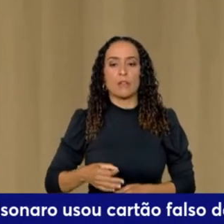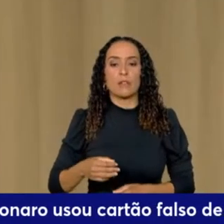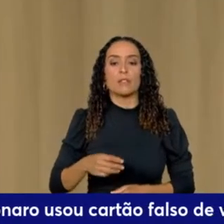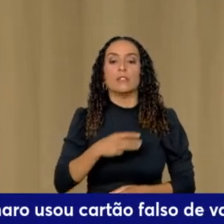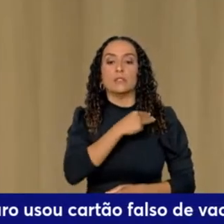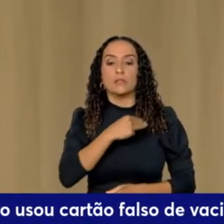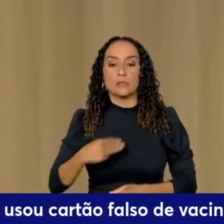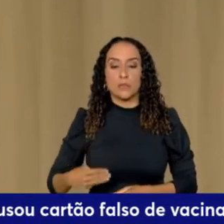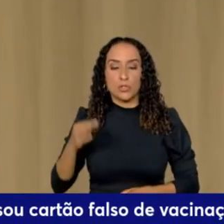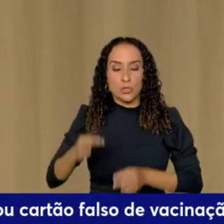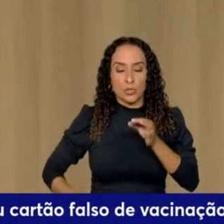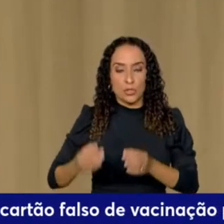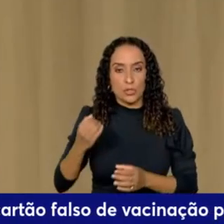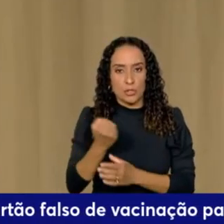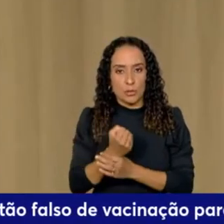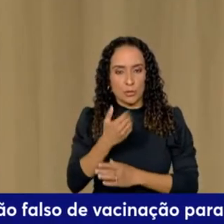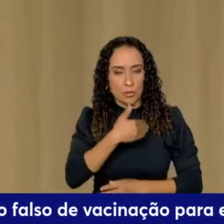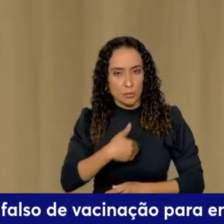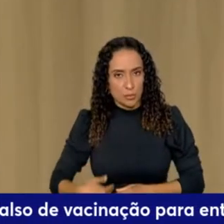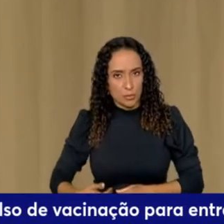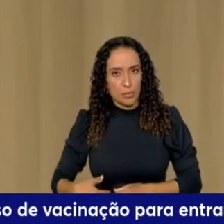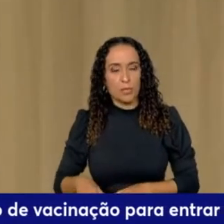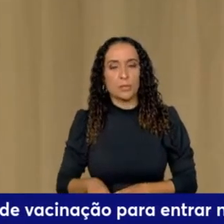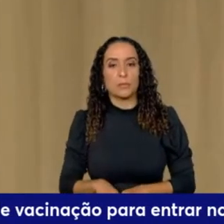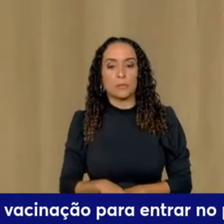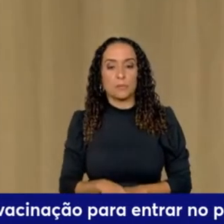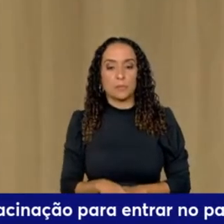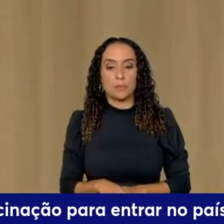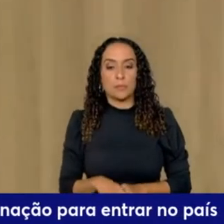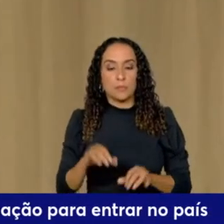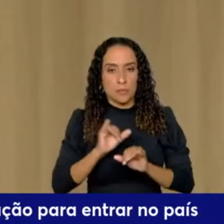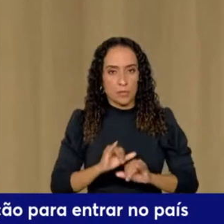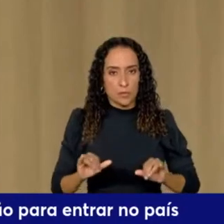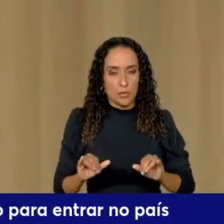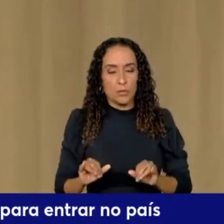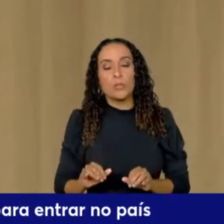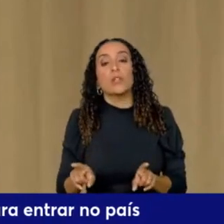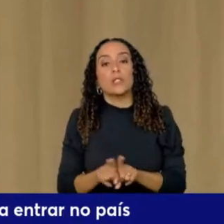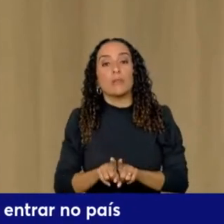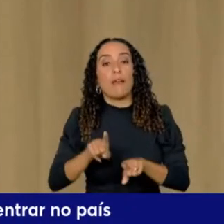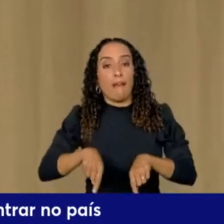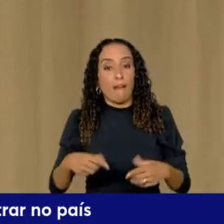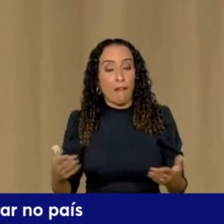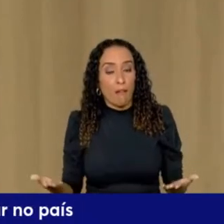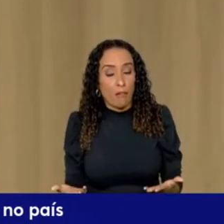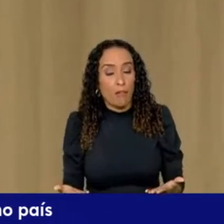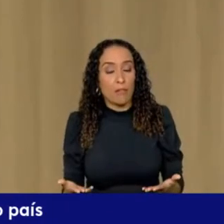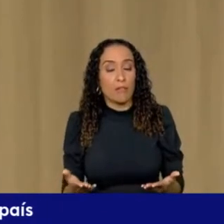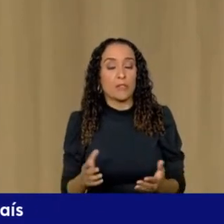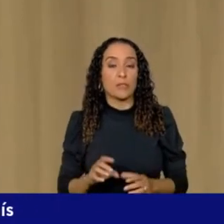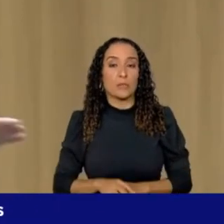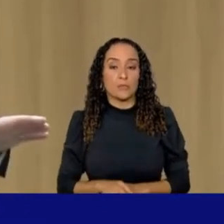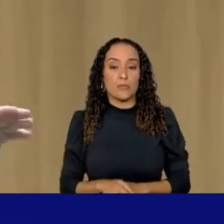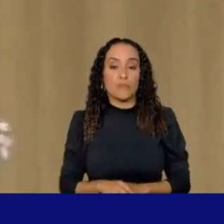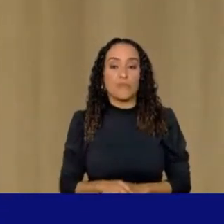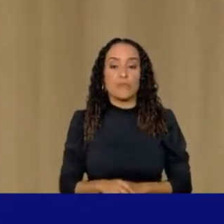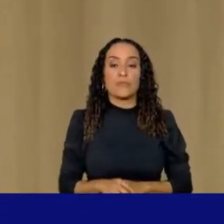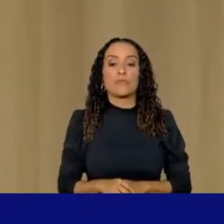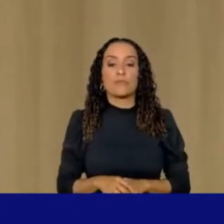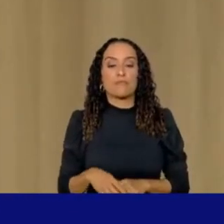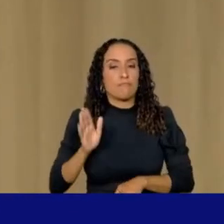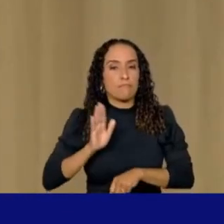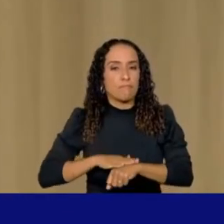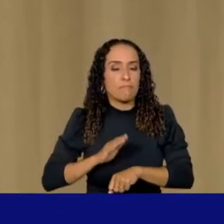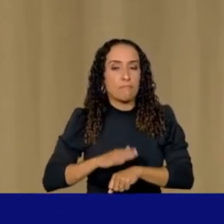segurança pública e esta este é Portanto o momento